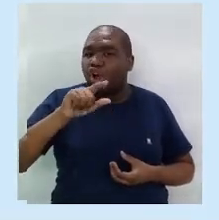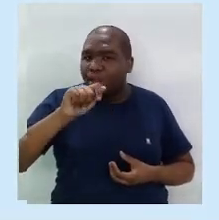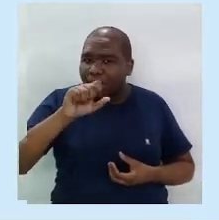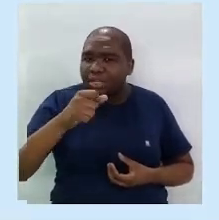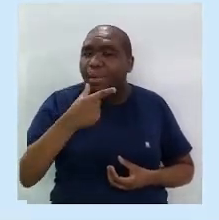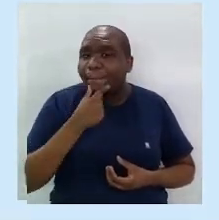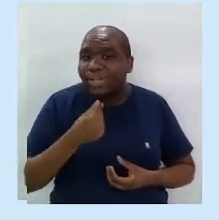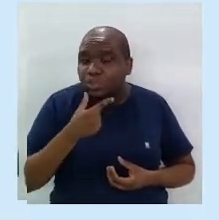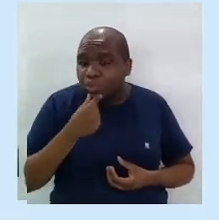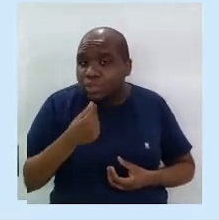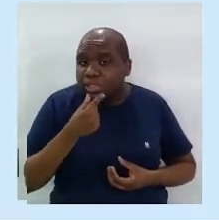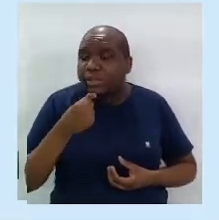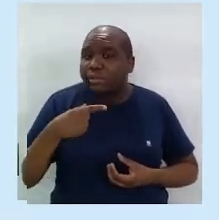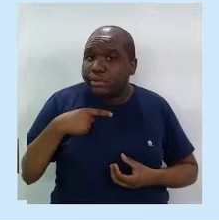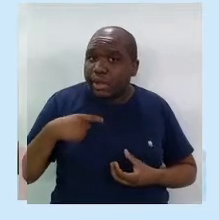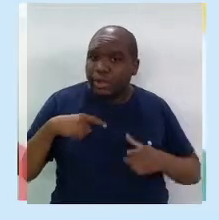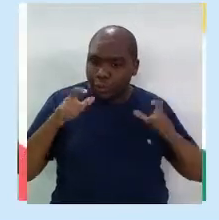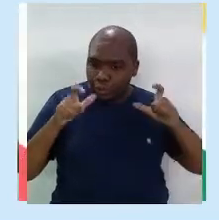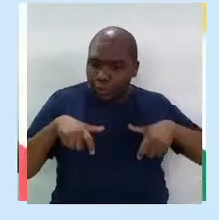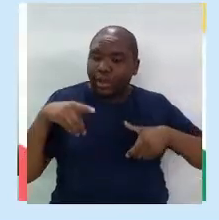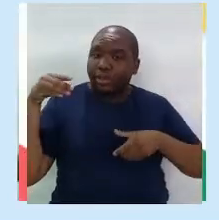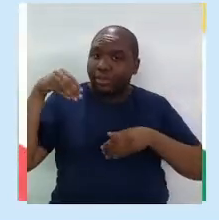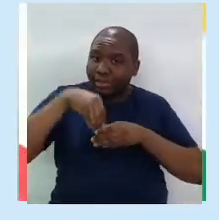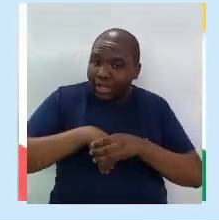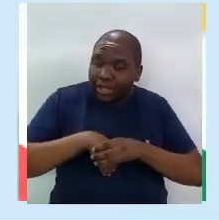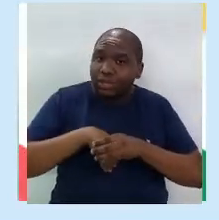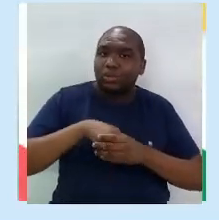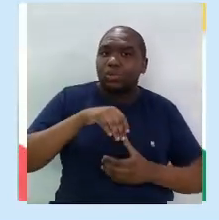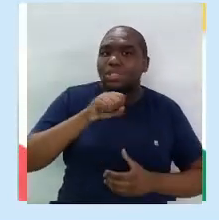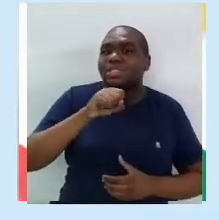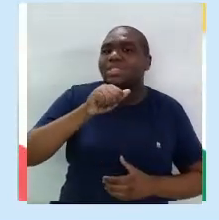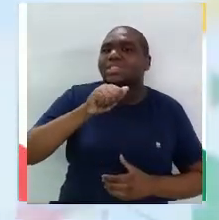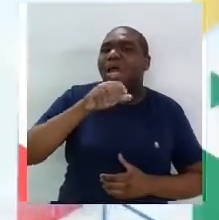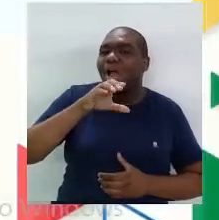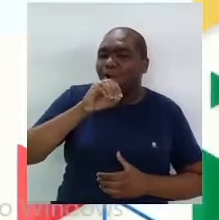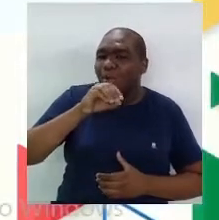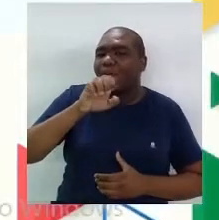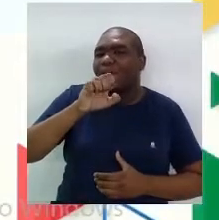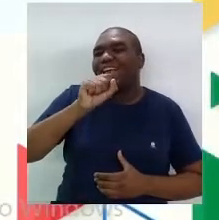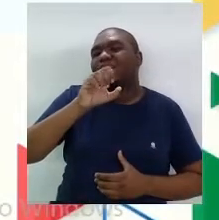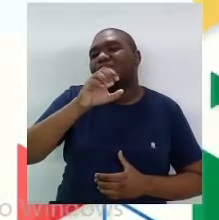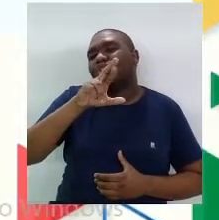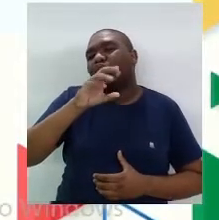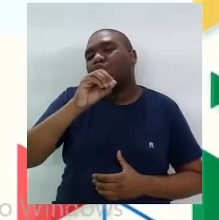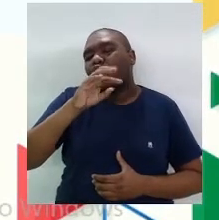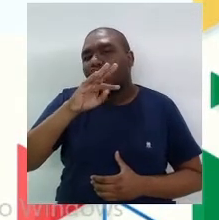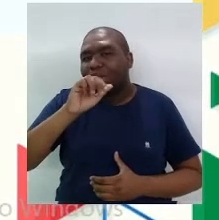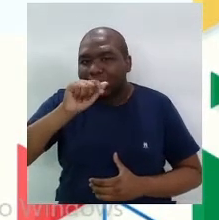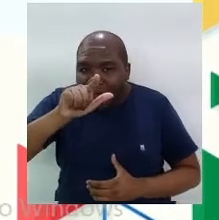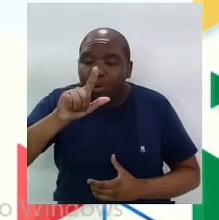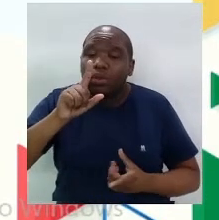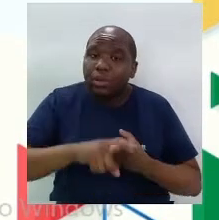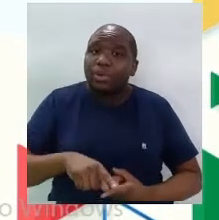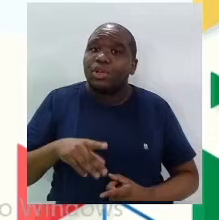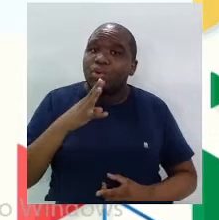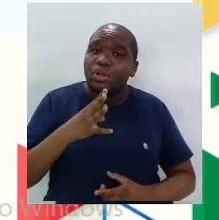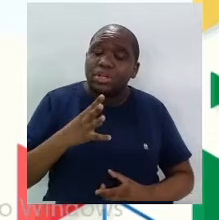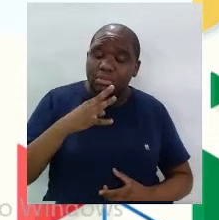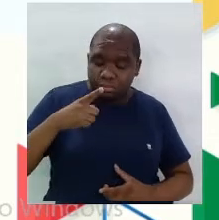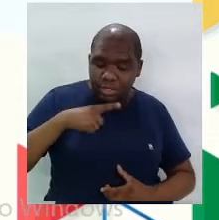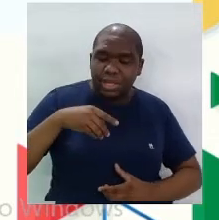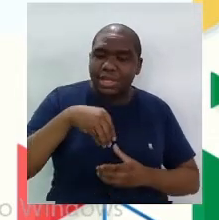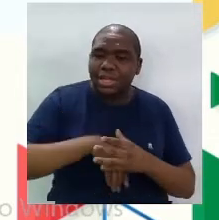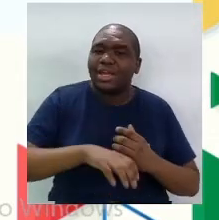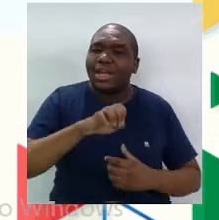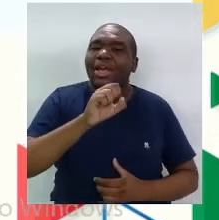as gônadas masculinas que vão estar localizadas dentro do saco escrotal, ou seja, que é